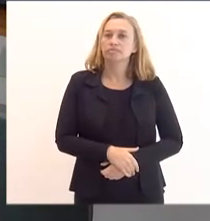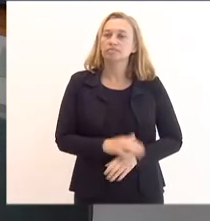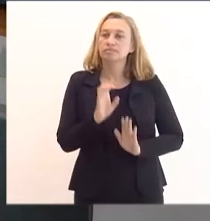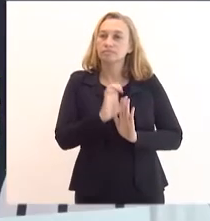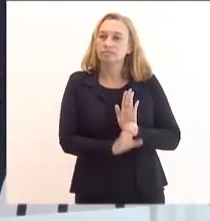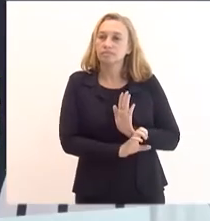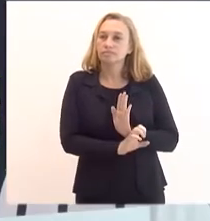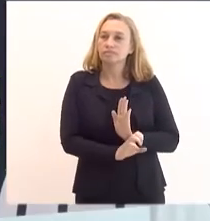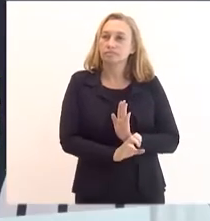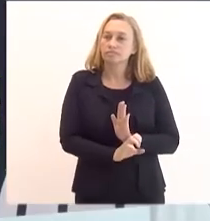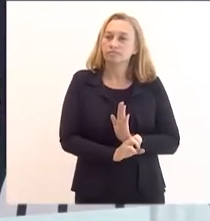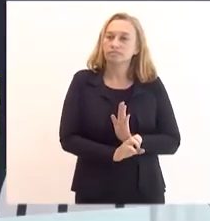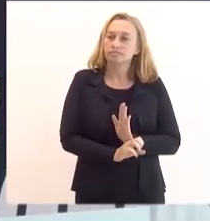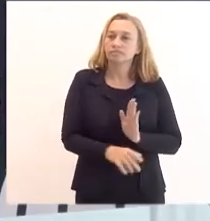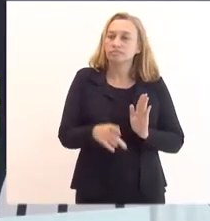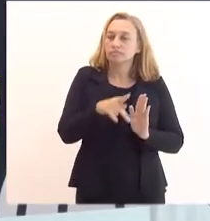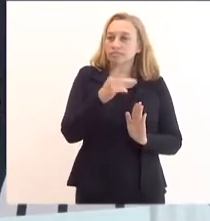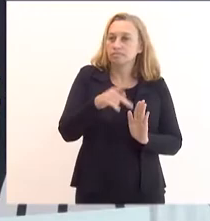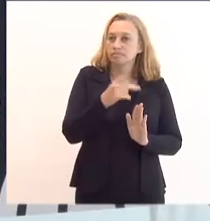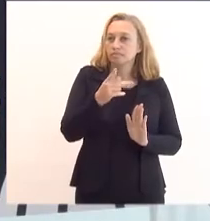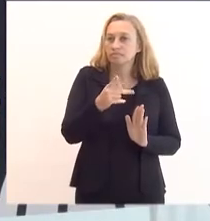de plenário, o projeto de resolução